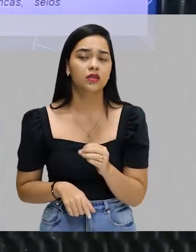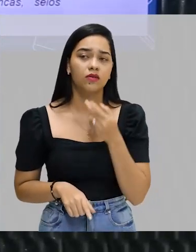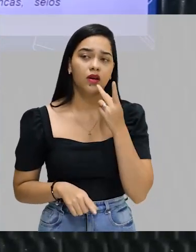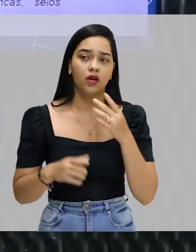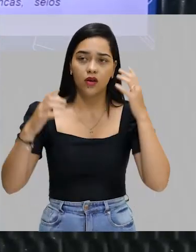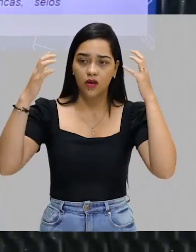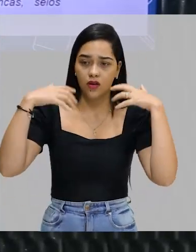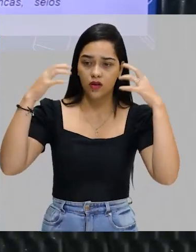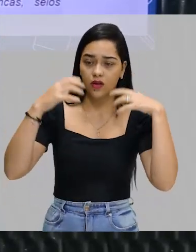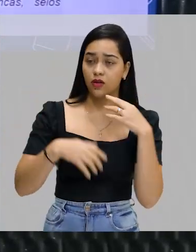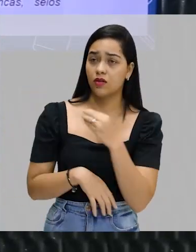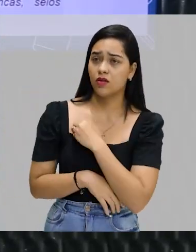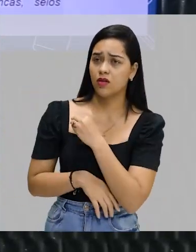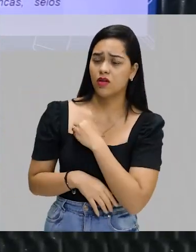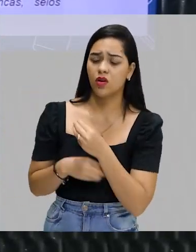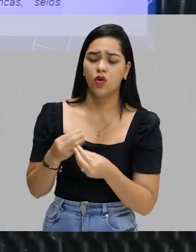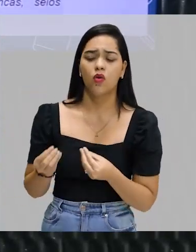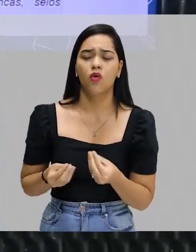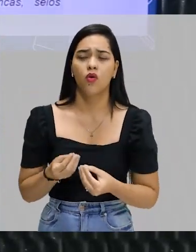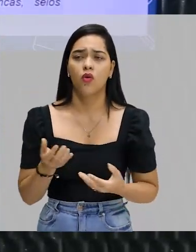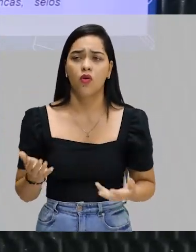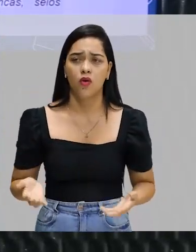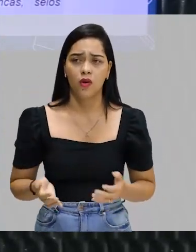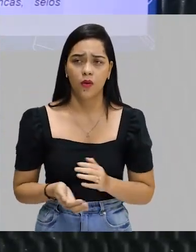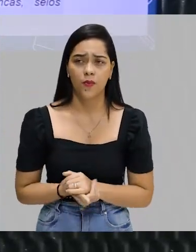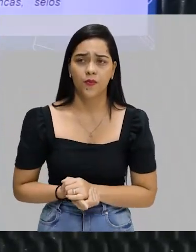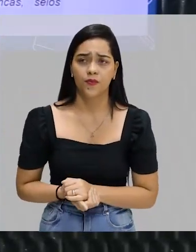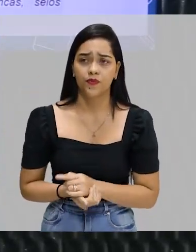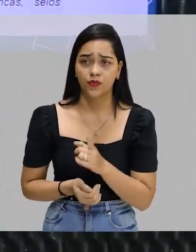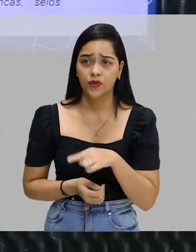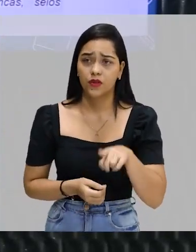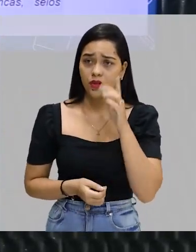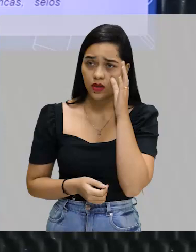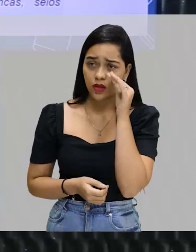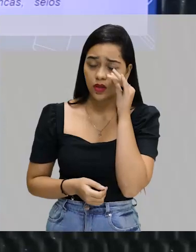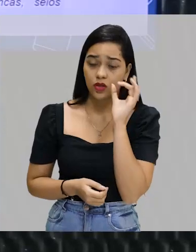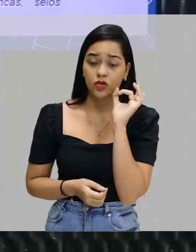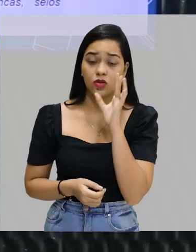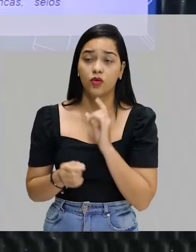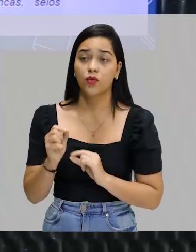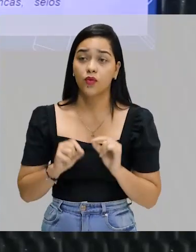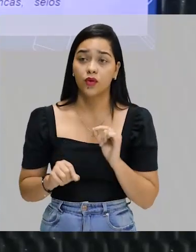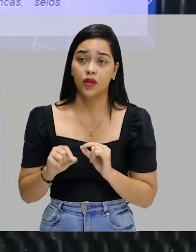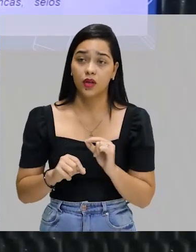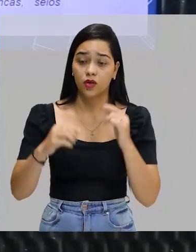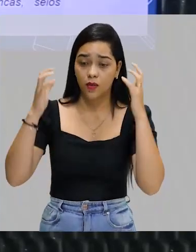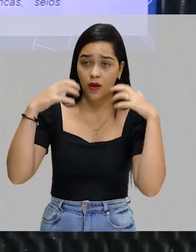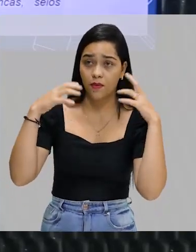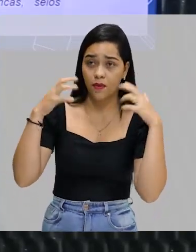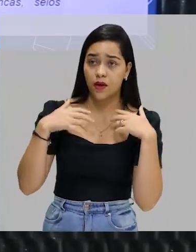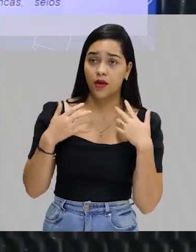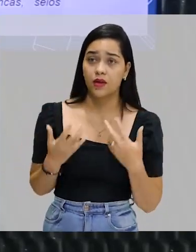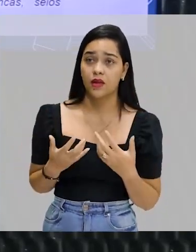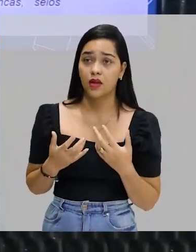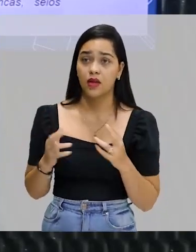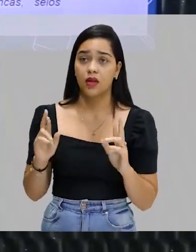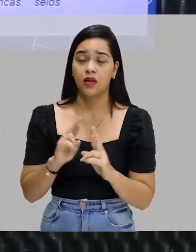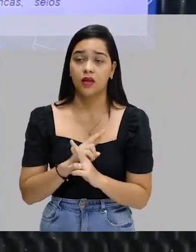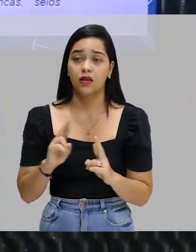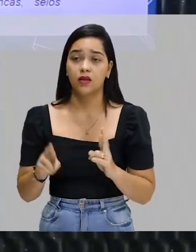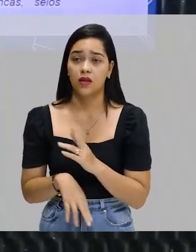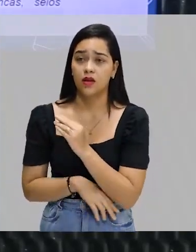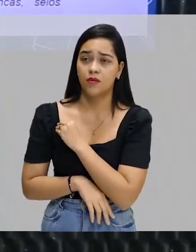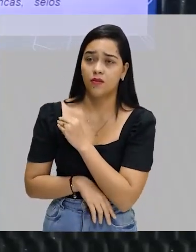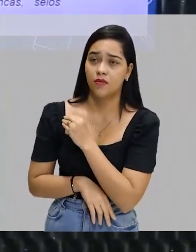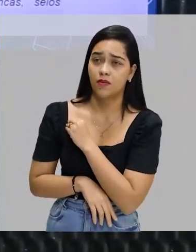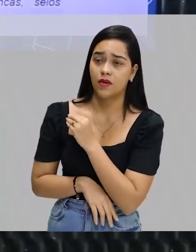tomar banho era algo pecaminoso. Como assim, professor? Eu vou deixar vocês na curiosidade, mas vou só dizer o seguinte: tomar banho pelado estava associado ao pecado, ao